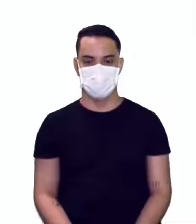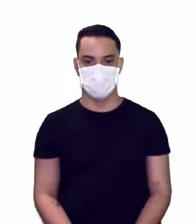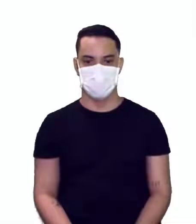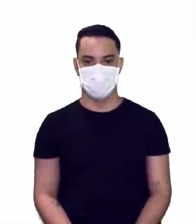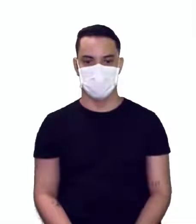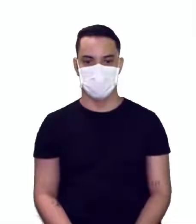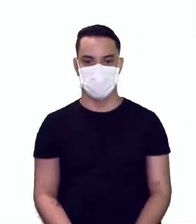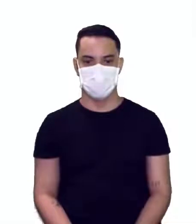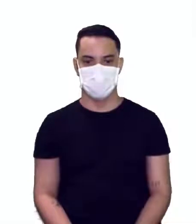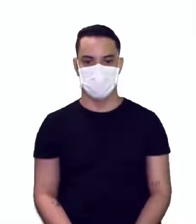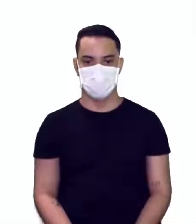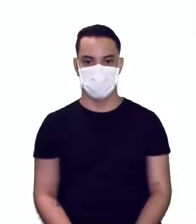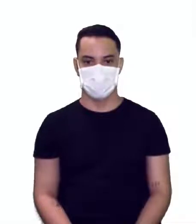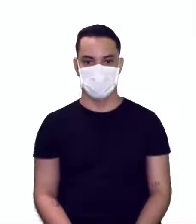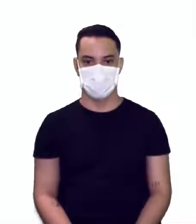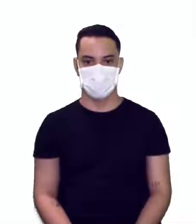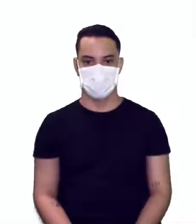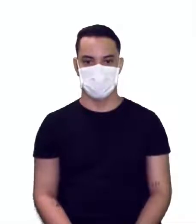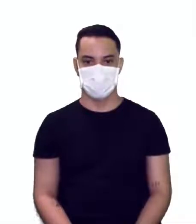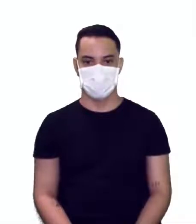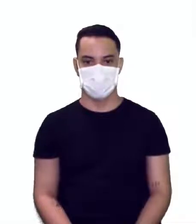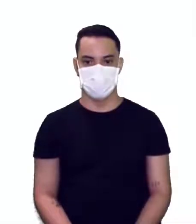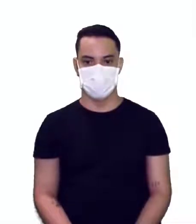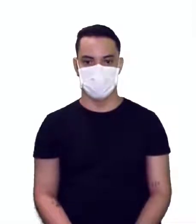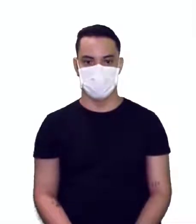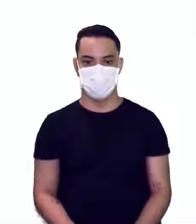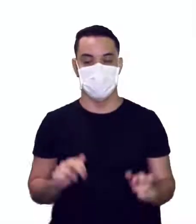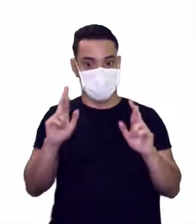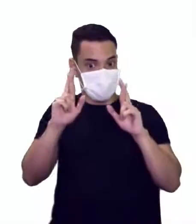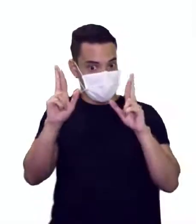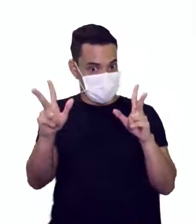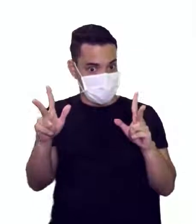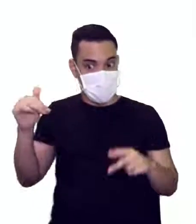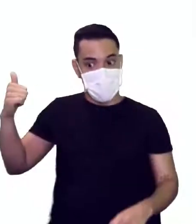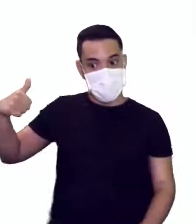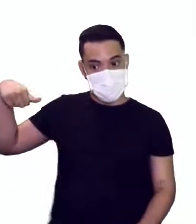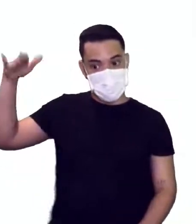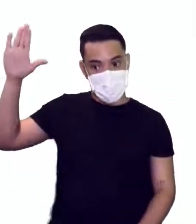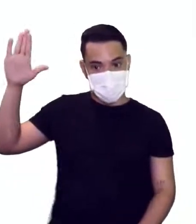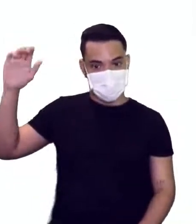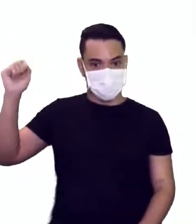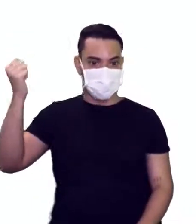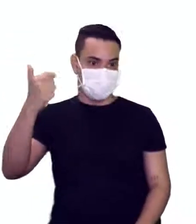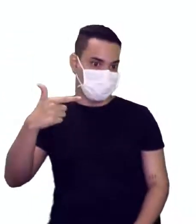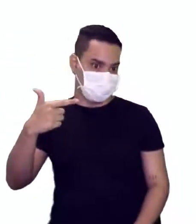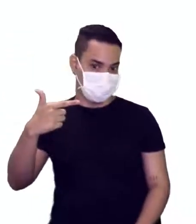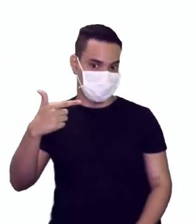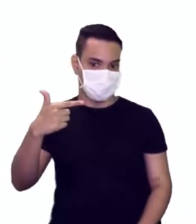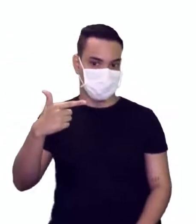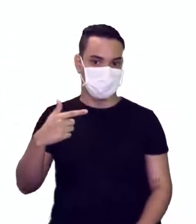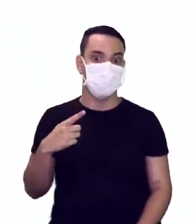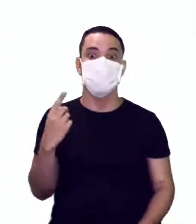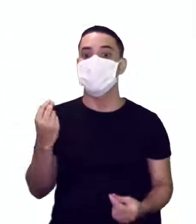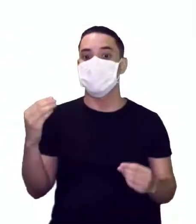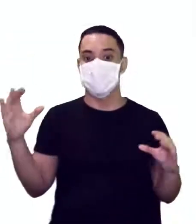tenha mais elétrons do que prótons. Quando você encostar, pessoal, o que vai acontecer? O excesso de elétrons que